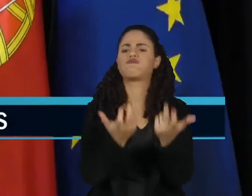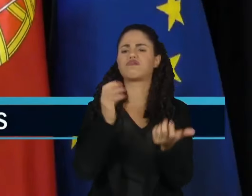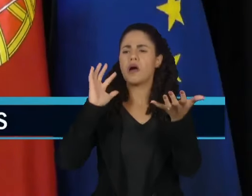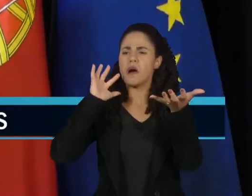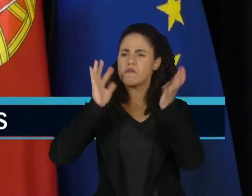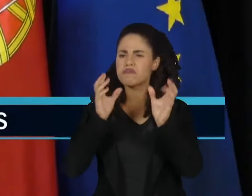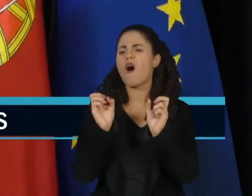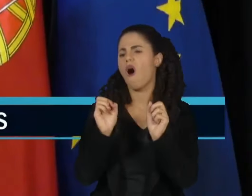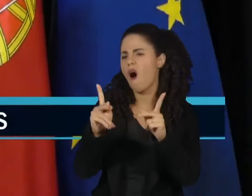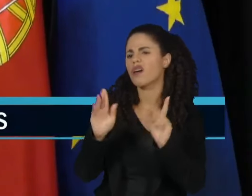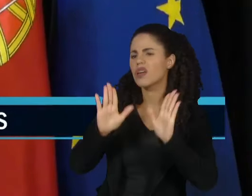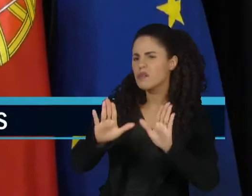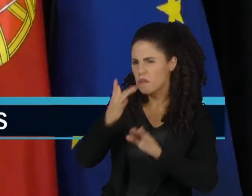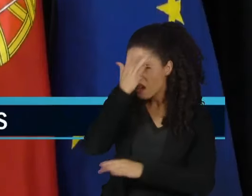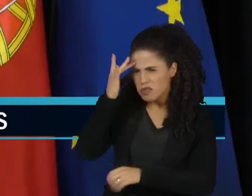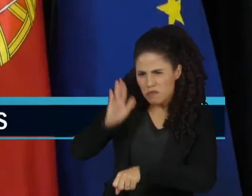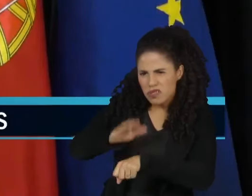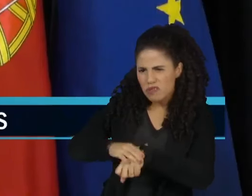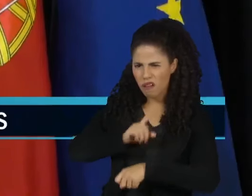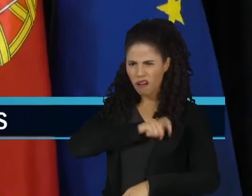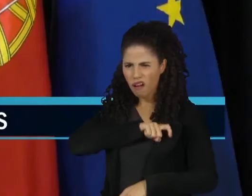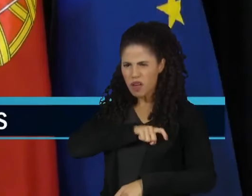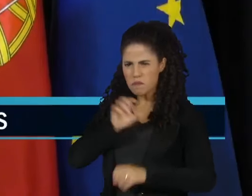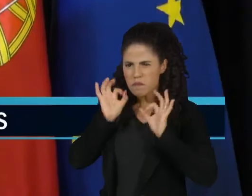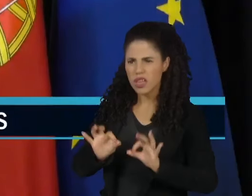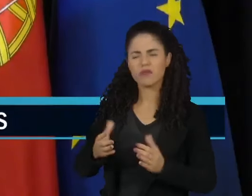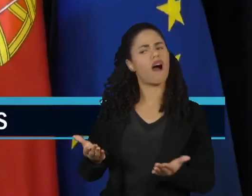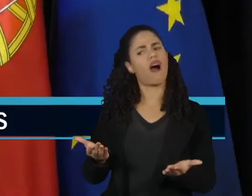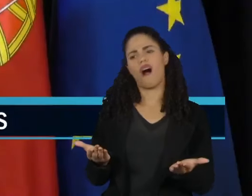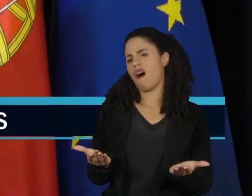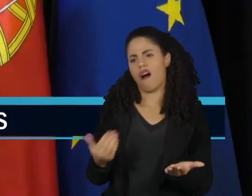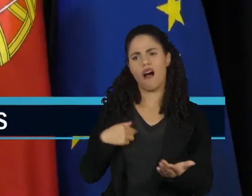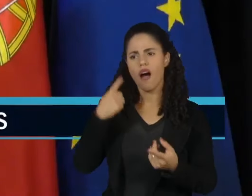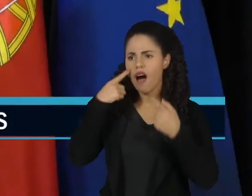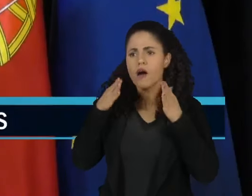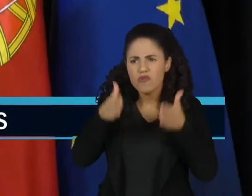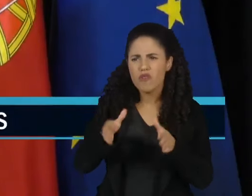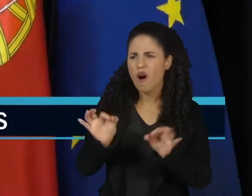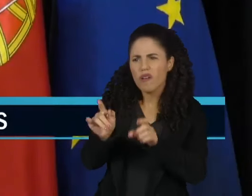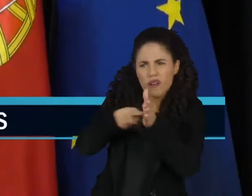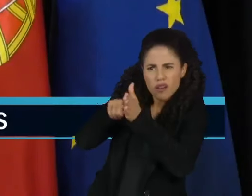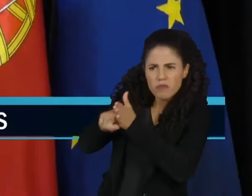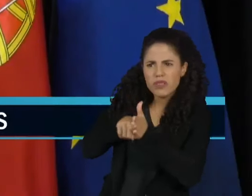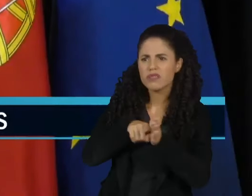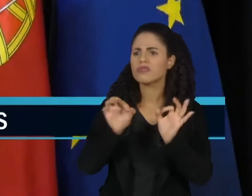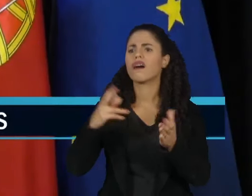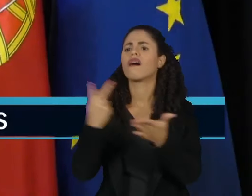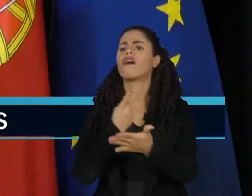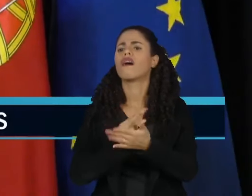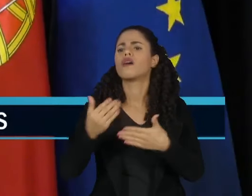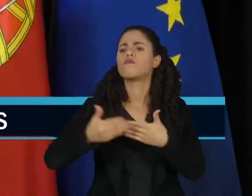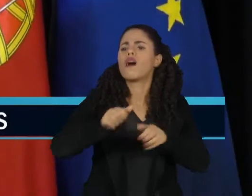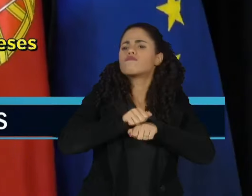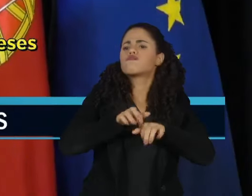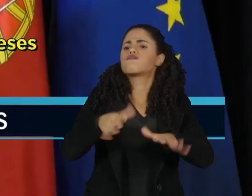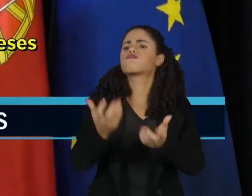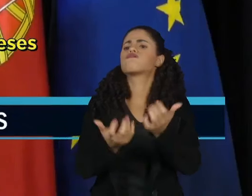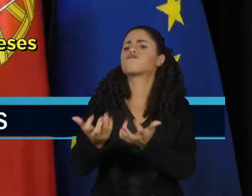negligência que convergem para que possam eclodir incêndios